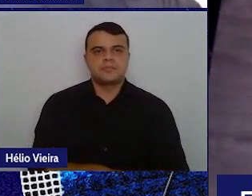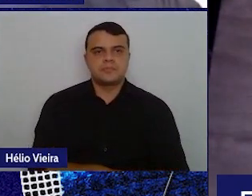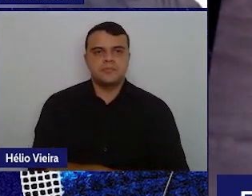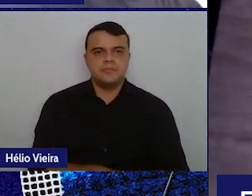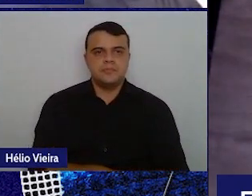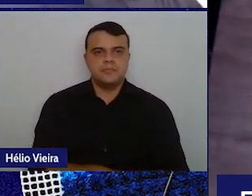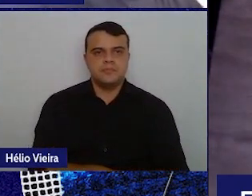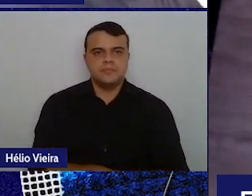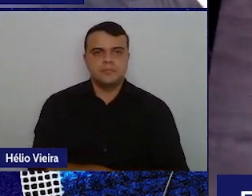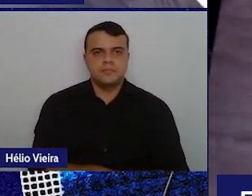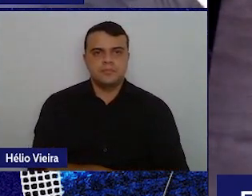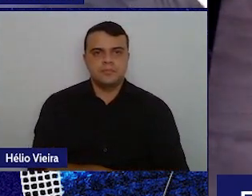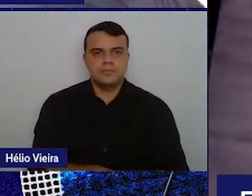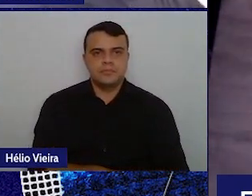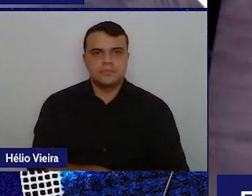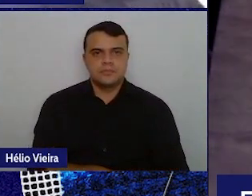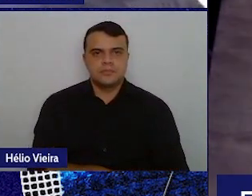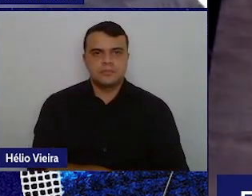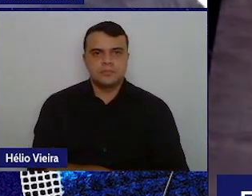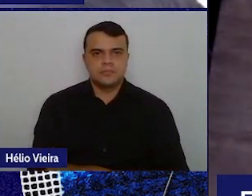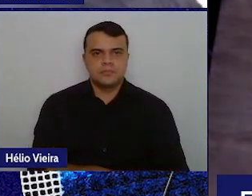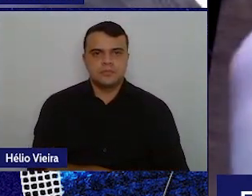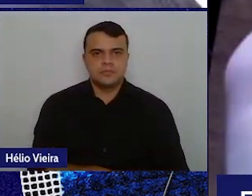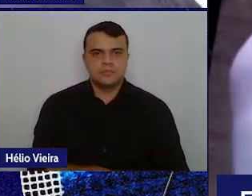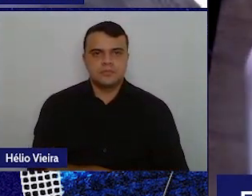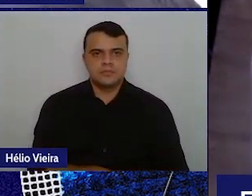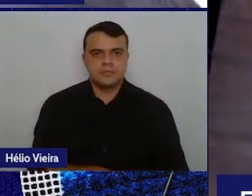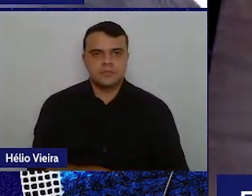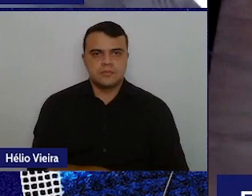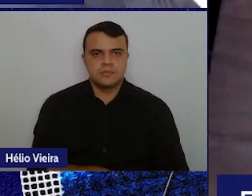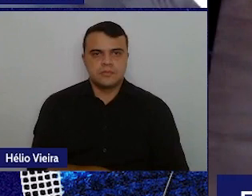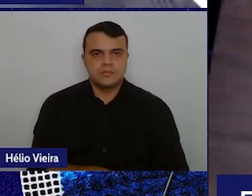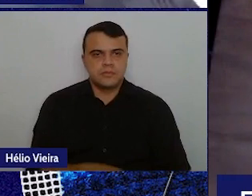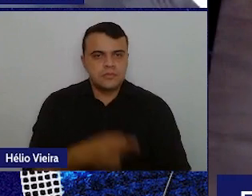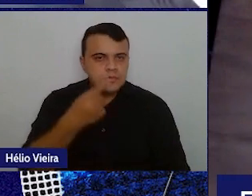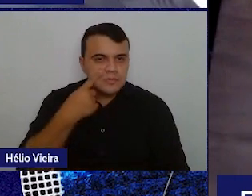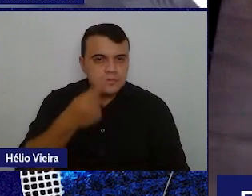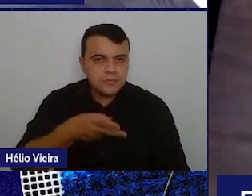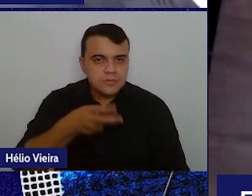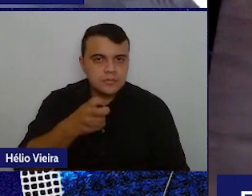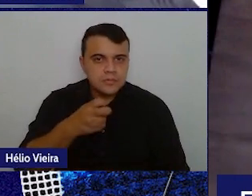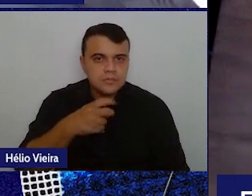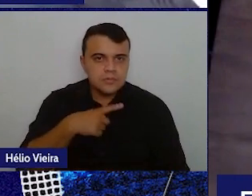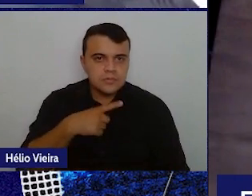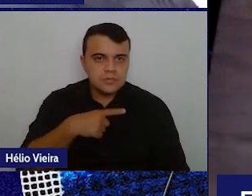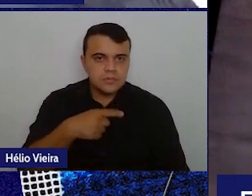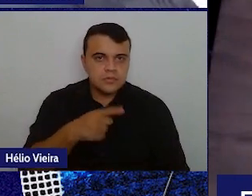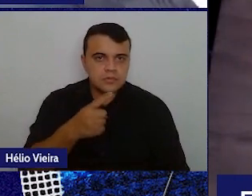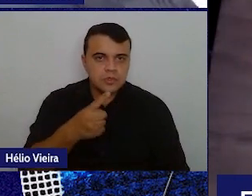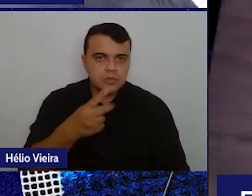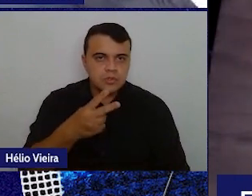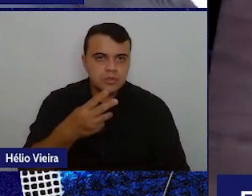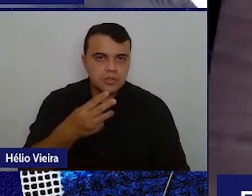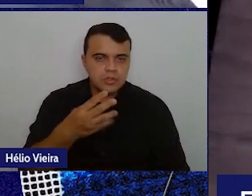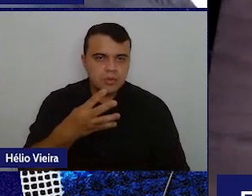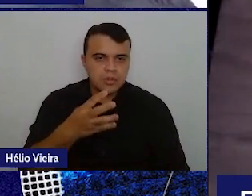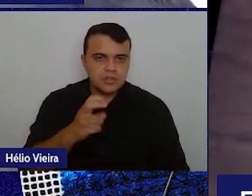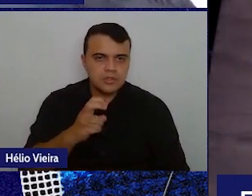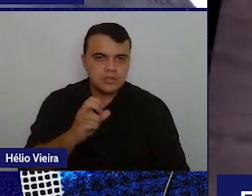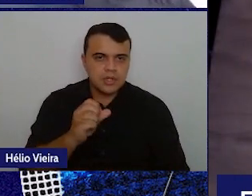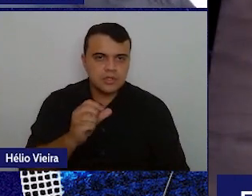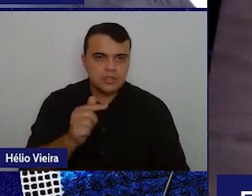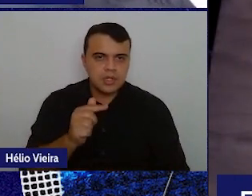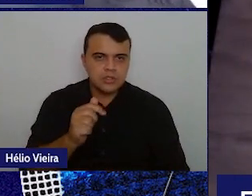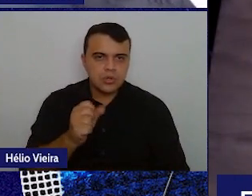Ó. E aqui, não sei se vai dar para perceber, ó. 1, 2, 3, 4, 5, 6,